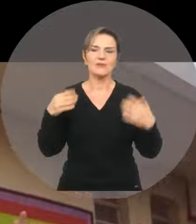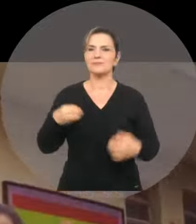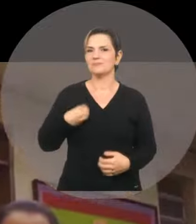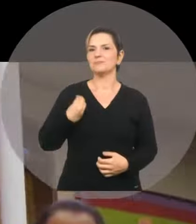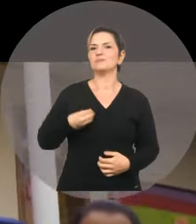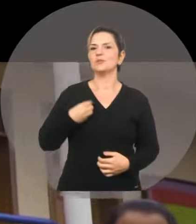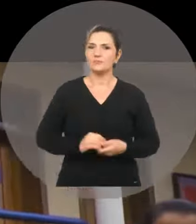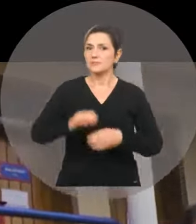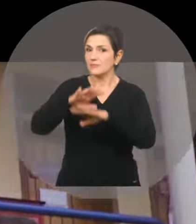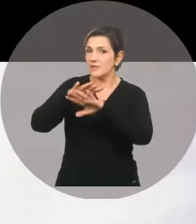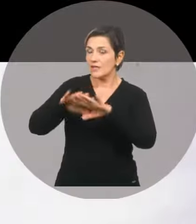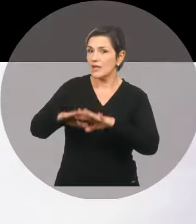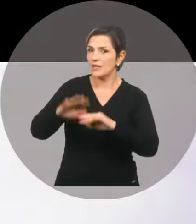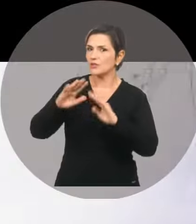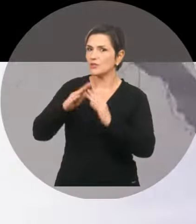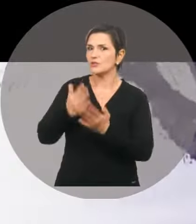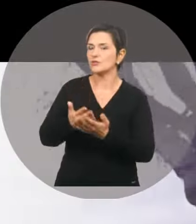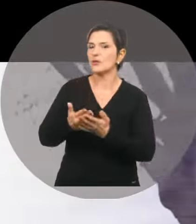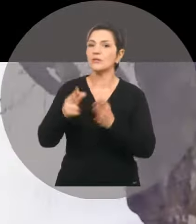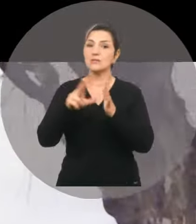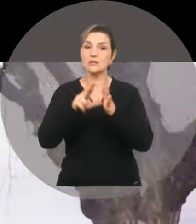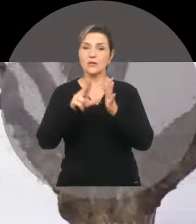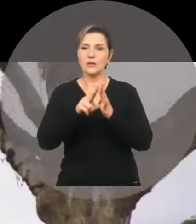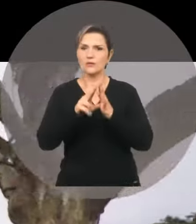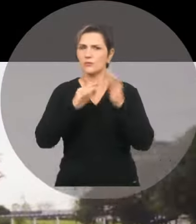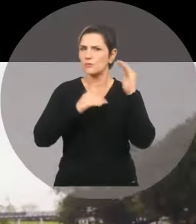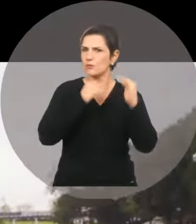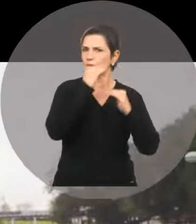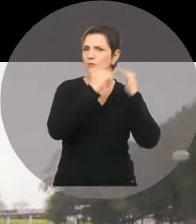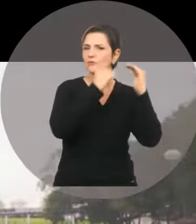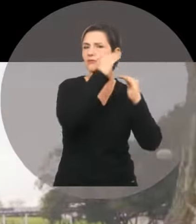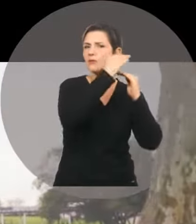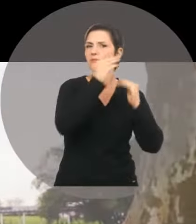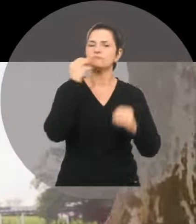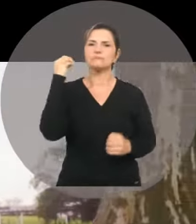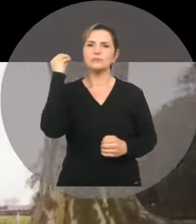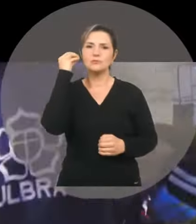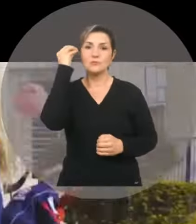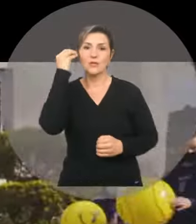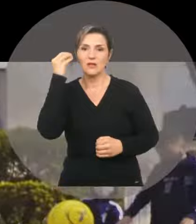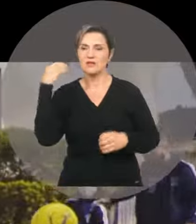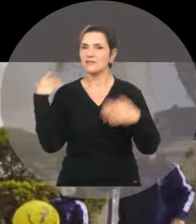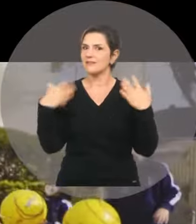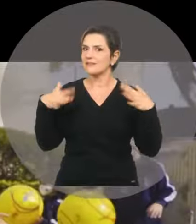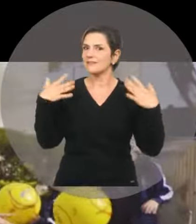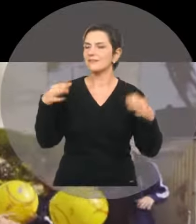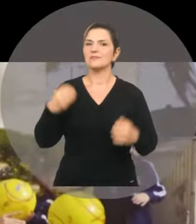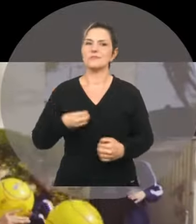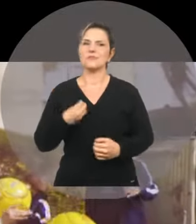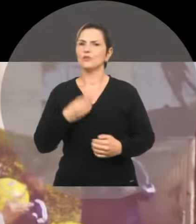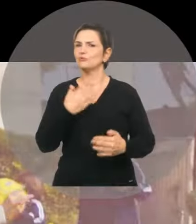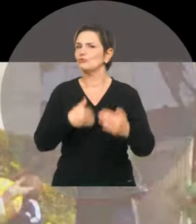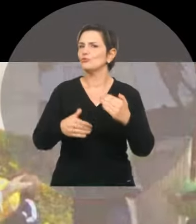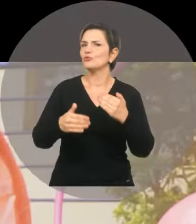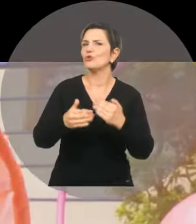carinho. Rede de Escolas da UBRA, promovendo experiências incríveis para a vida.